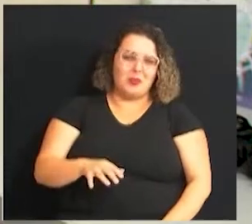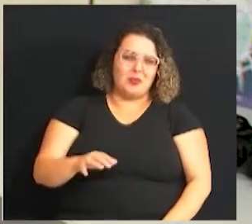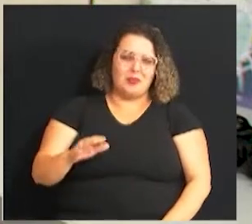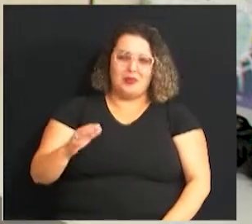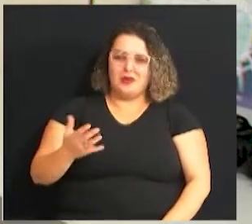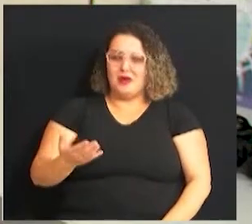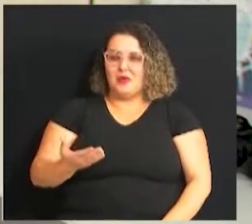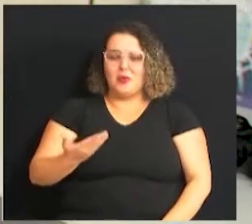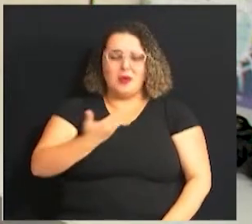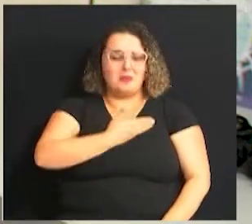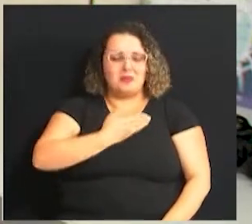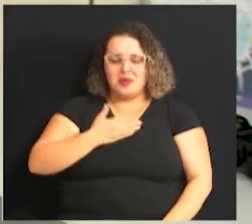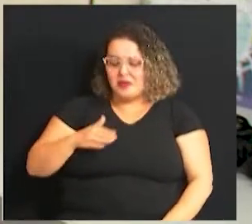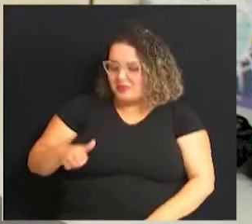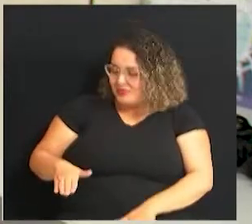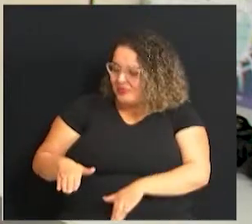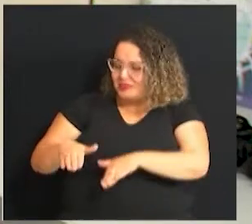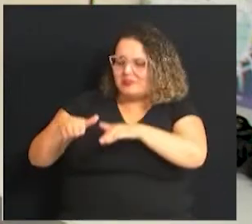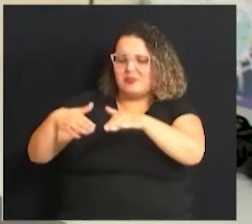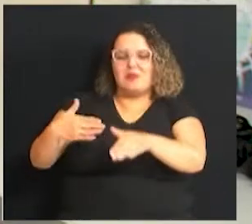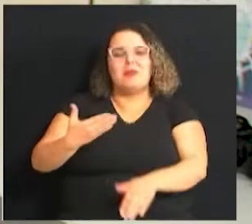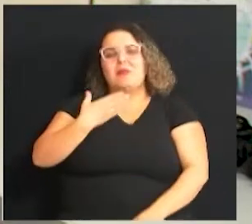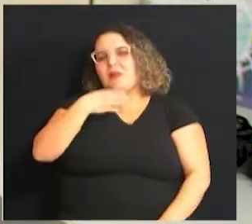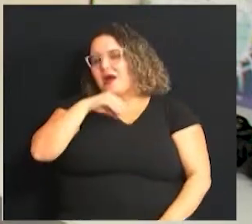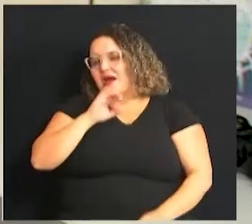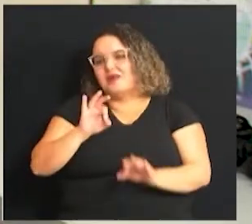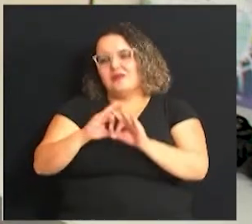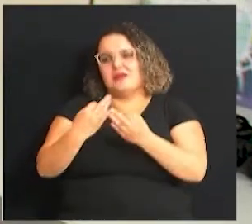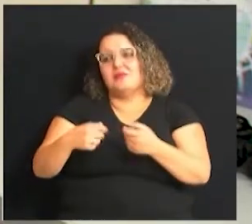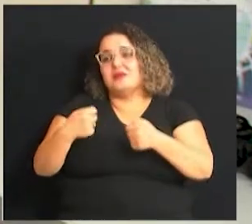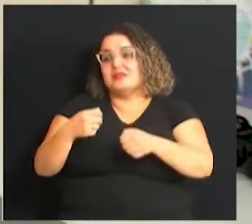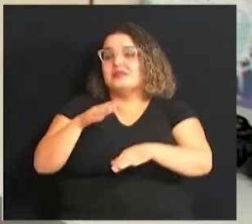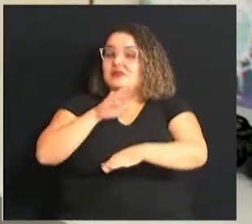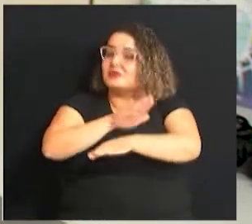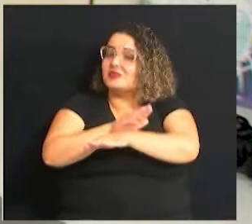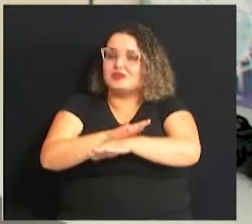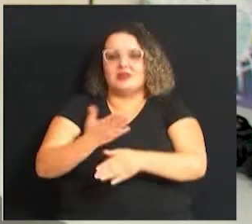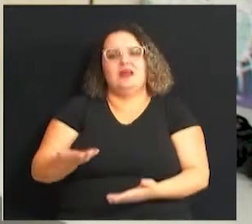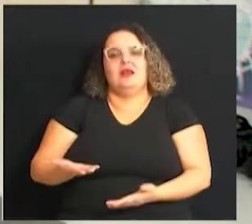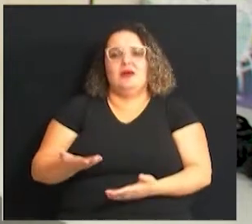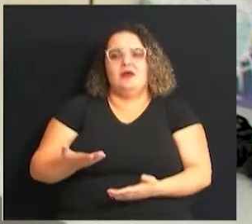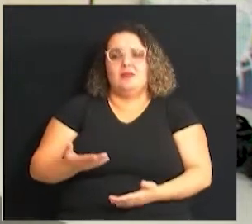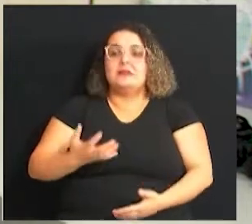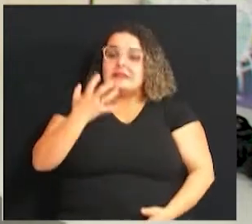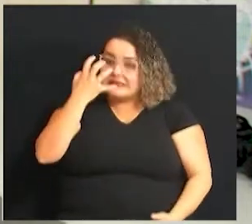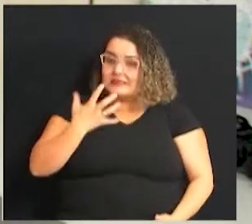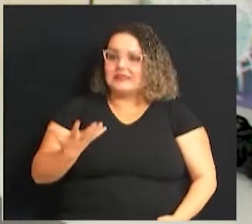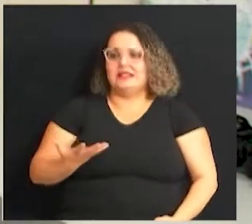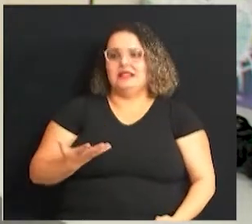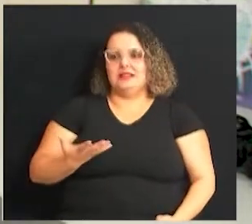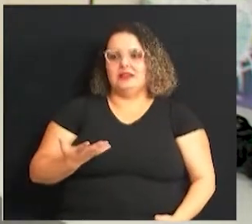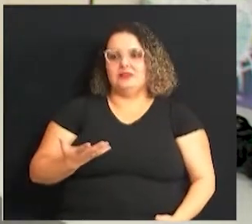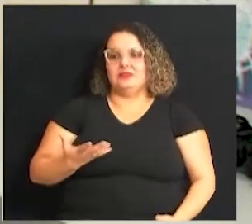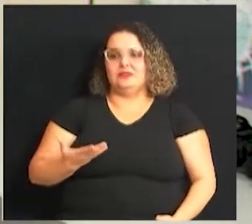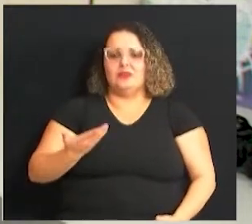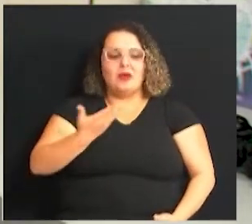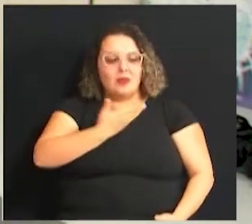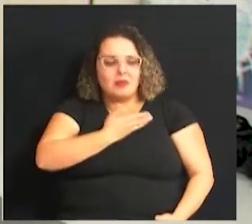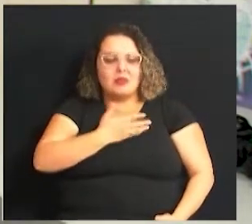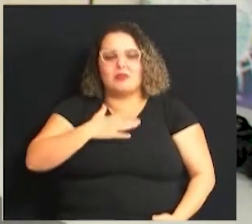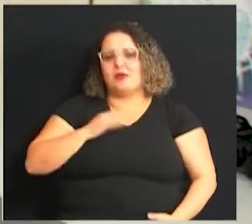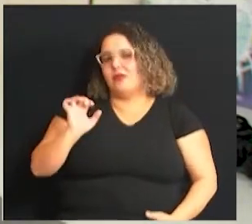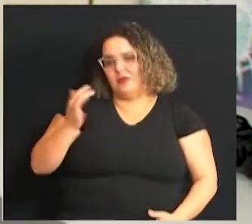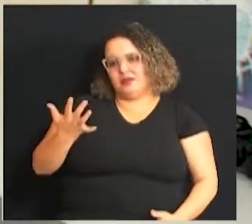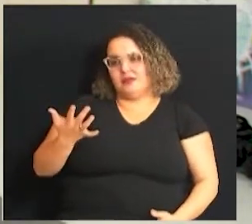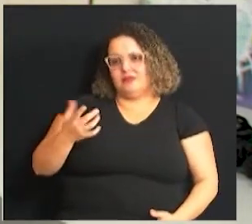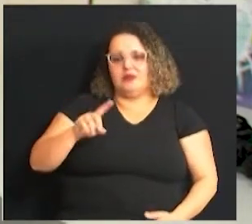vida, amigo de infância, pai de família. Então a gente tem que fazer alguma coisa para ajudar para não acontecer isso. Mas tem que ser sério, não tem que ser uma coisa que empurra